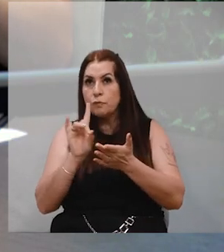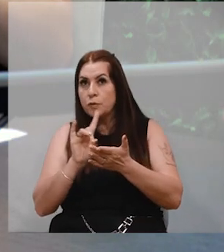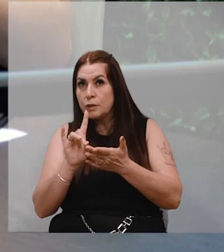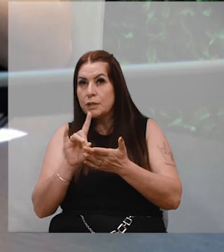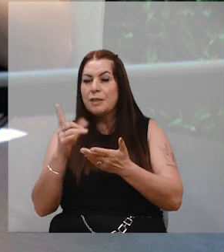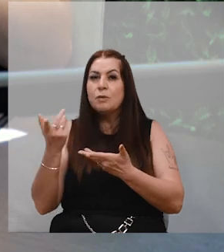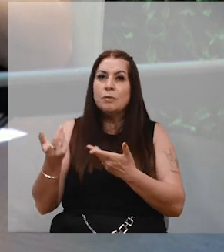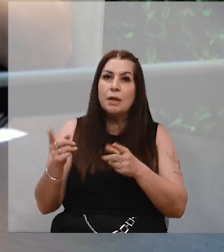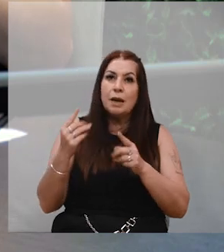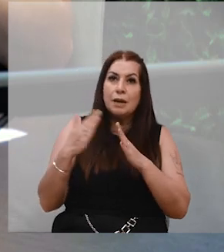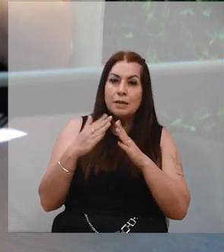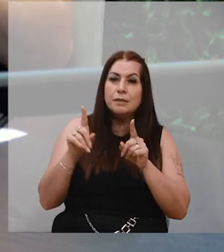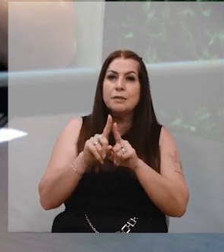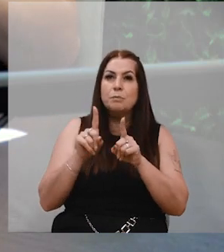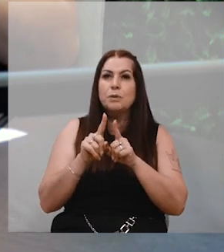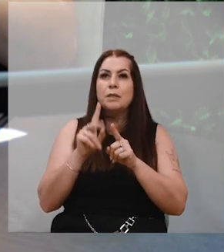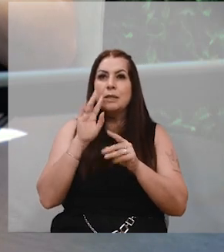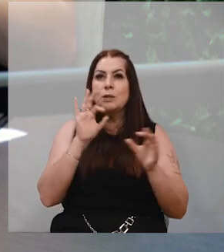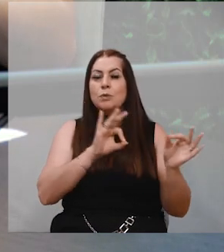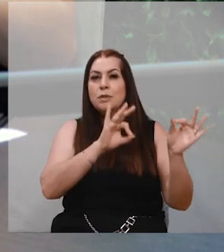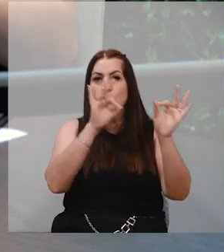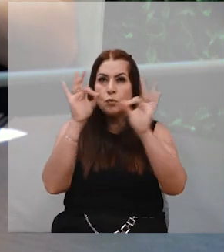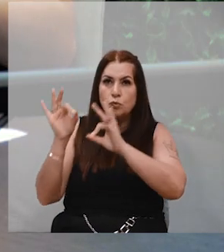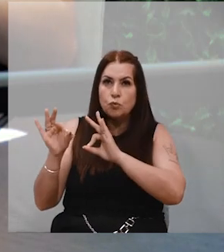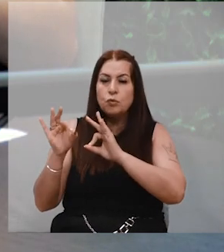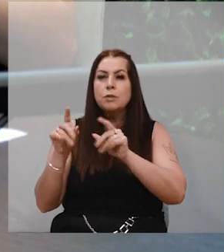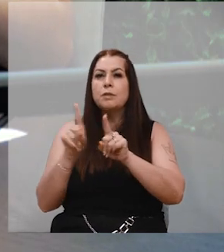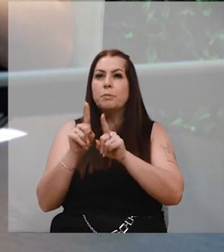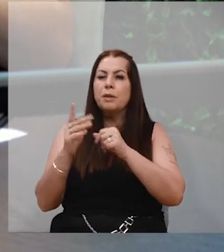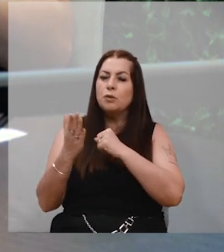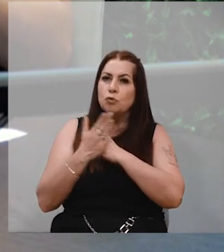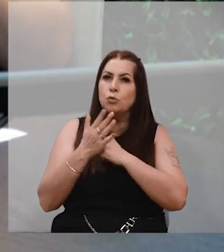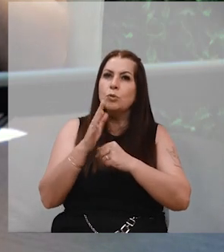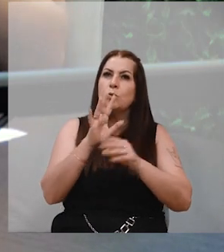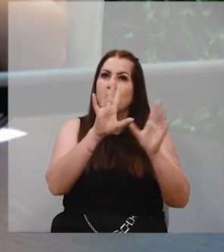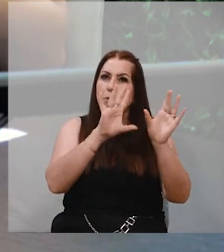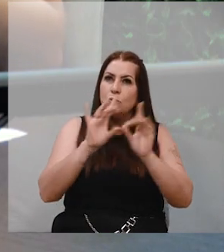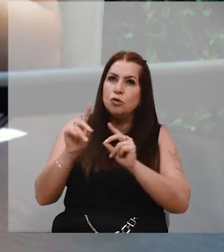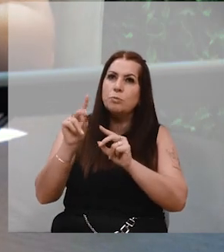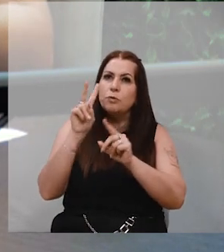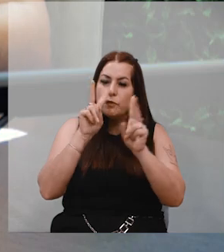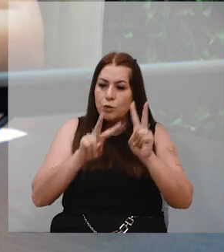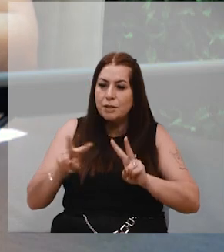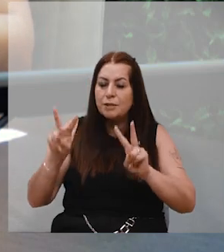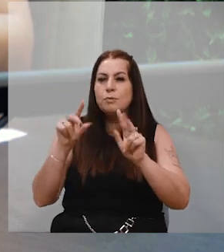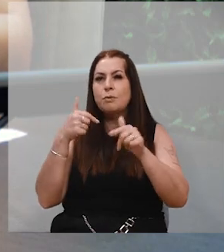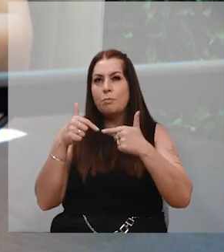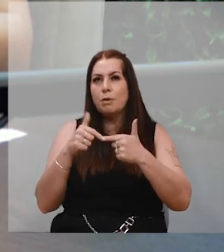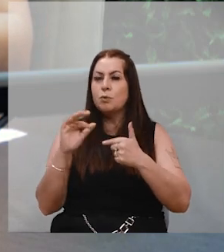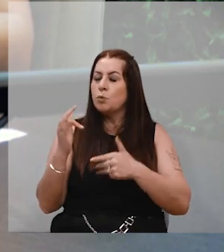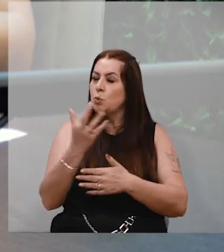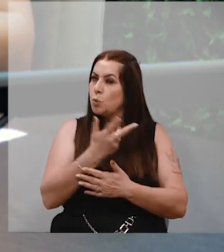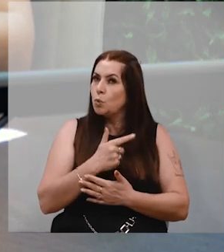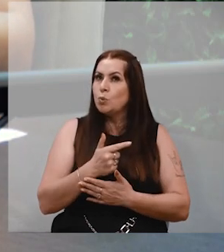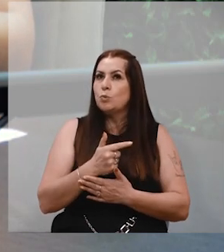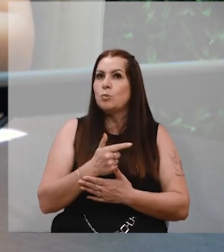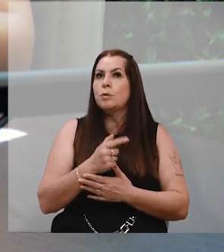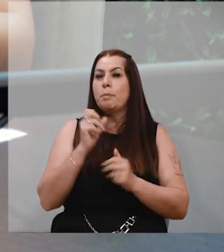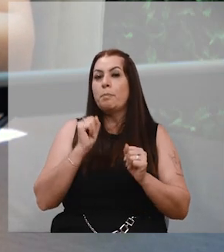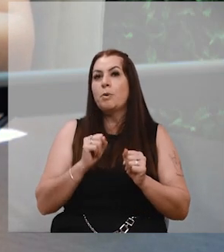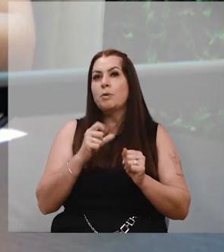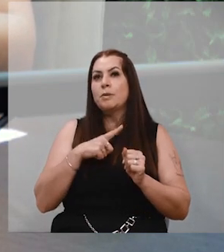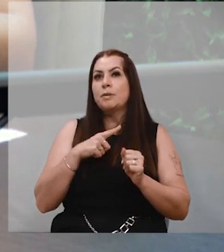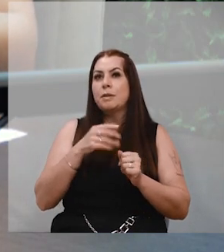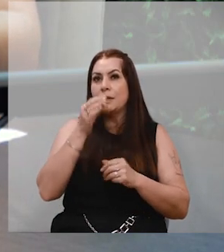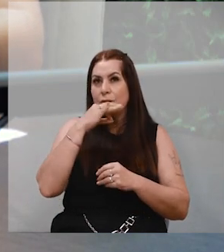efetivos e não efetivos da casa também e quem está nos assistindo, quem colabora, quem compartilha, quem visualiza o nosso trabalho também e todos, né,